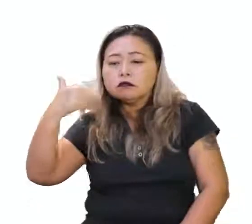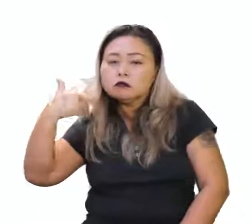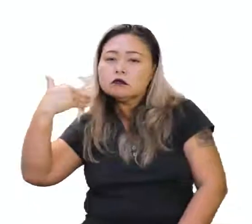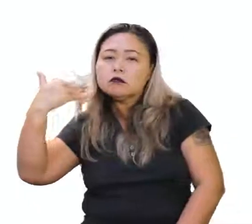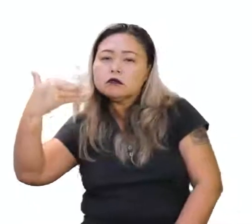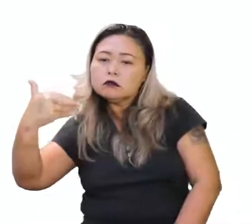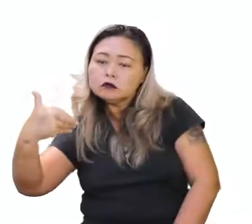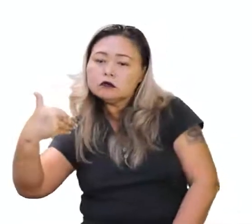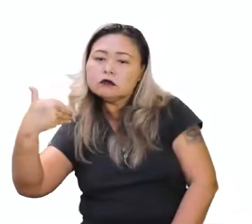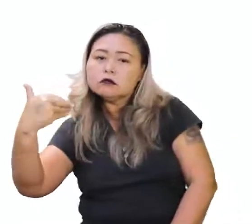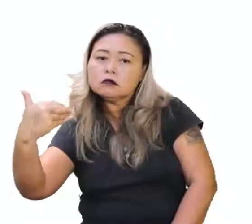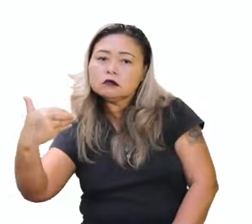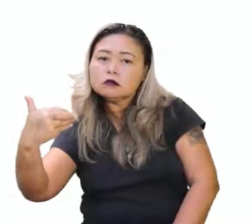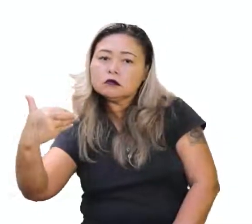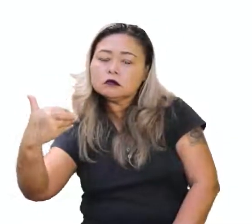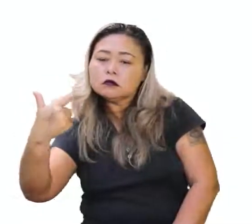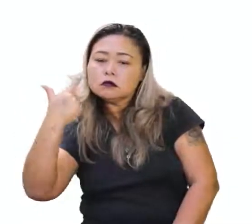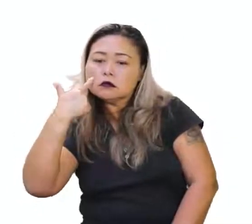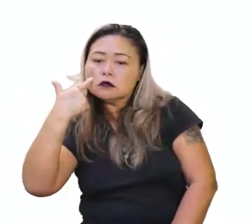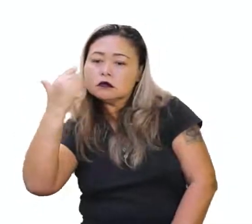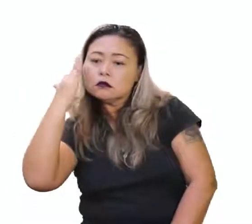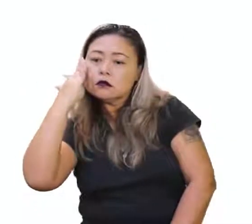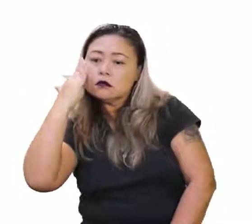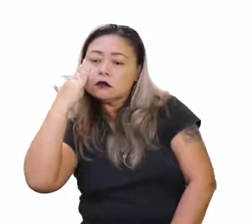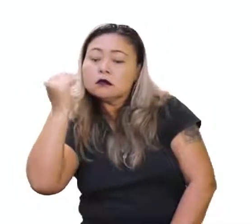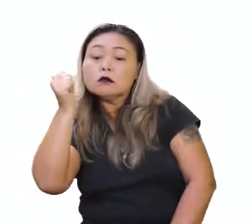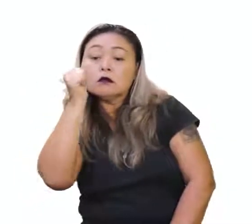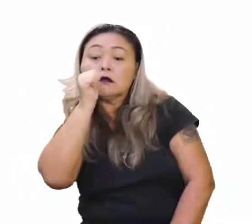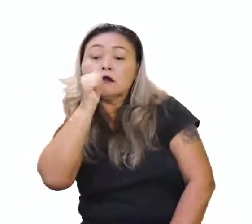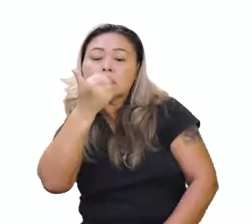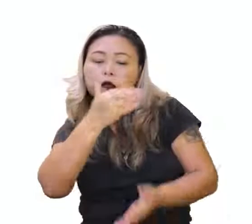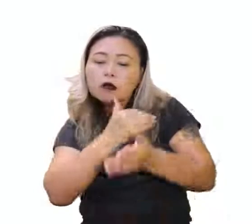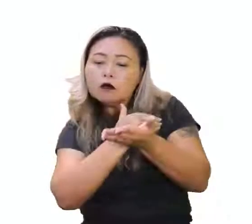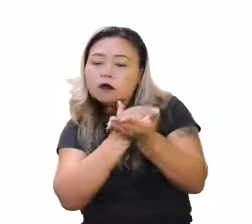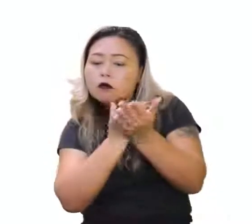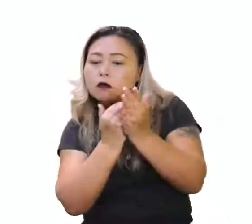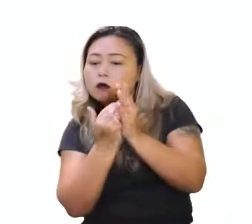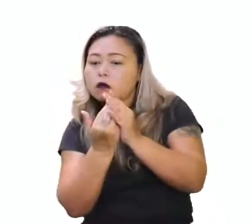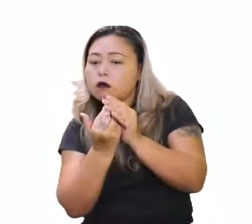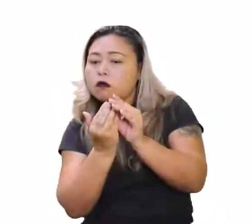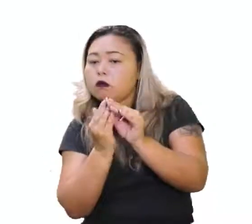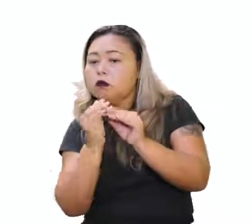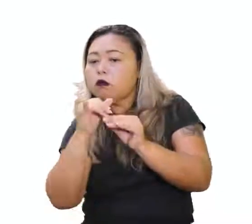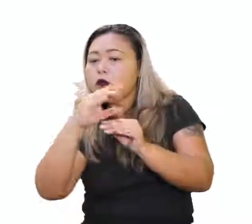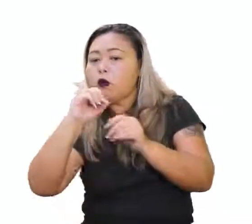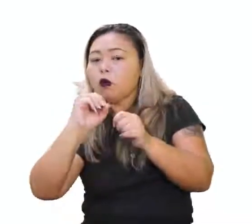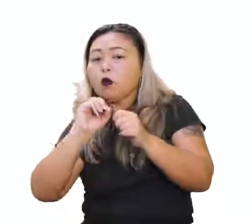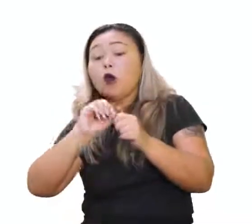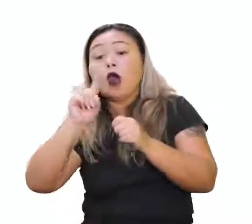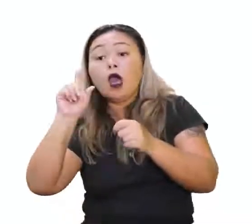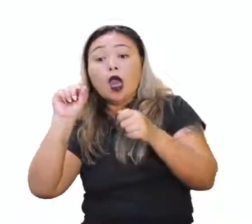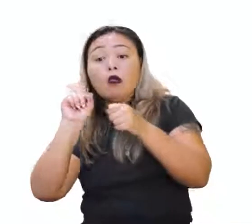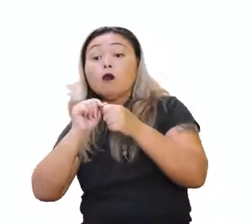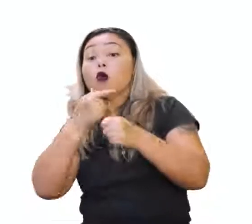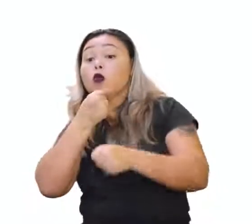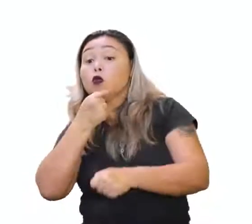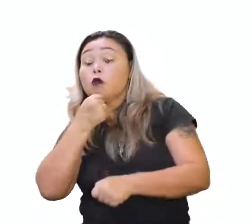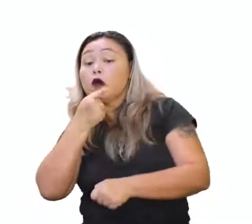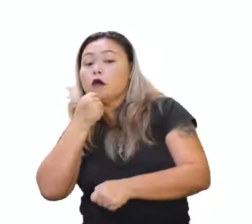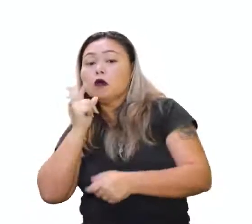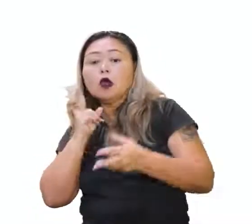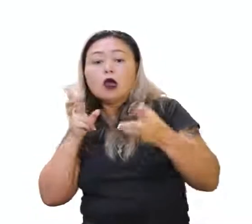reconhecimento da fêmea no cio sempre é feito pelo macho, tá? Que